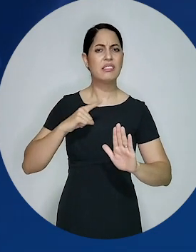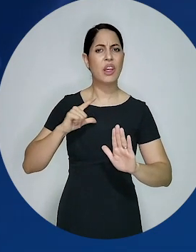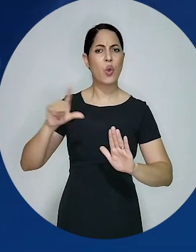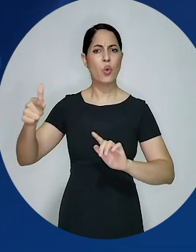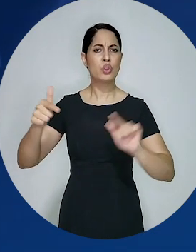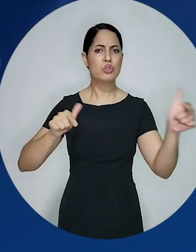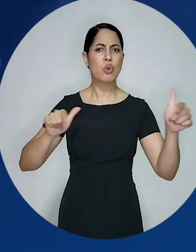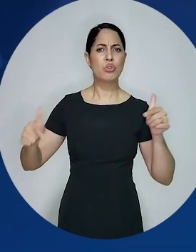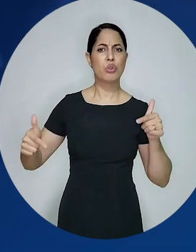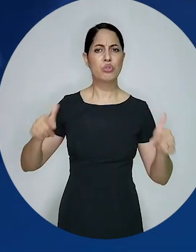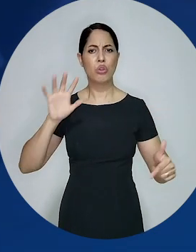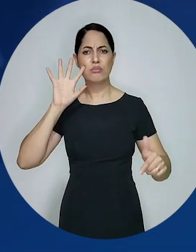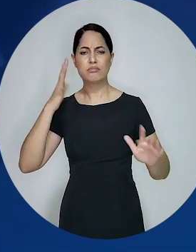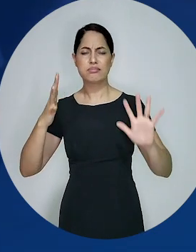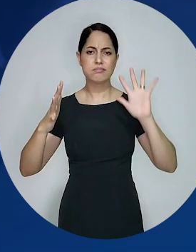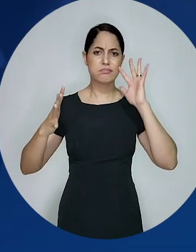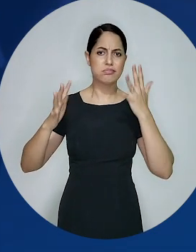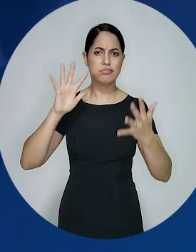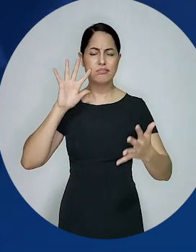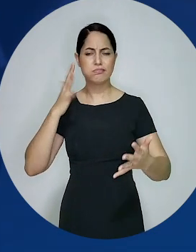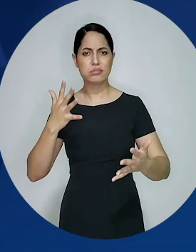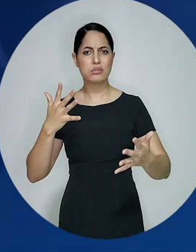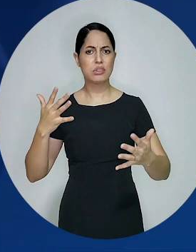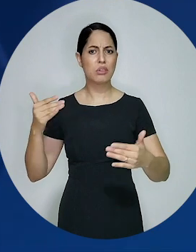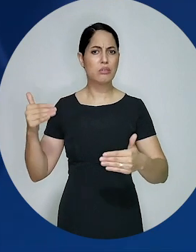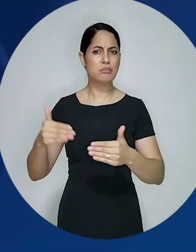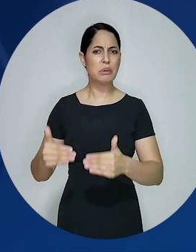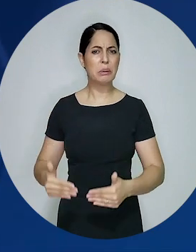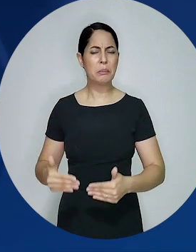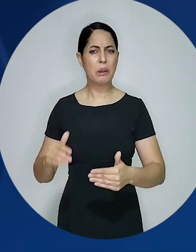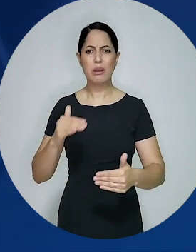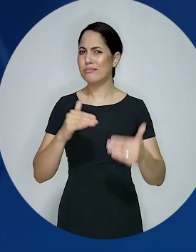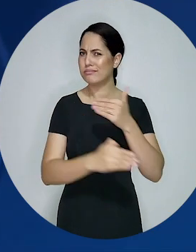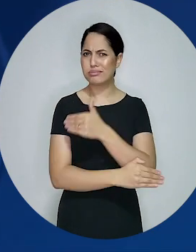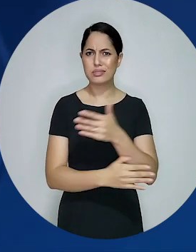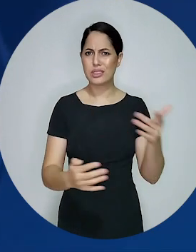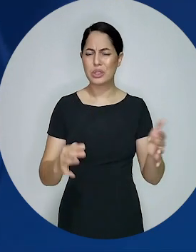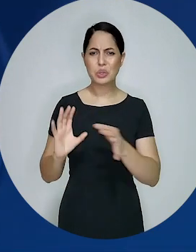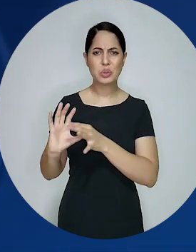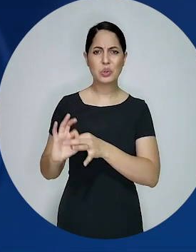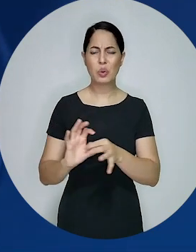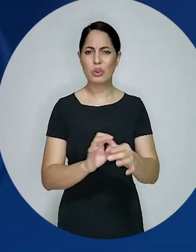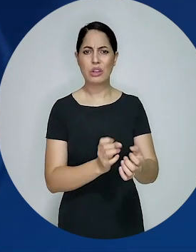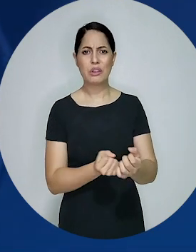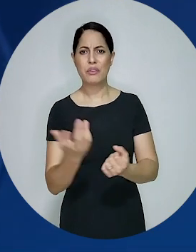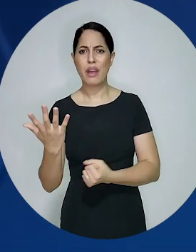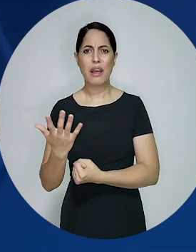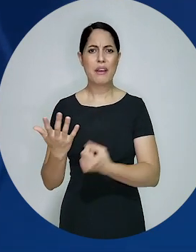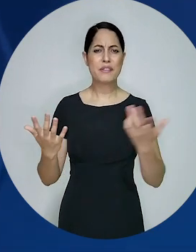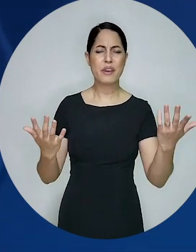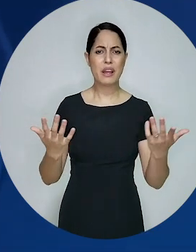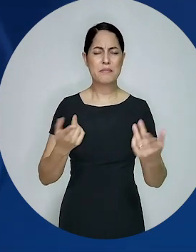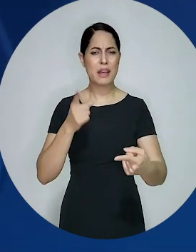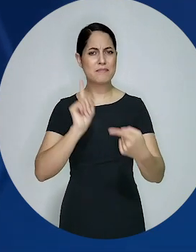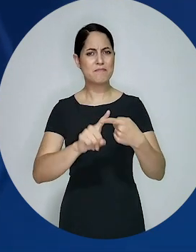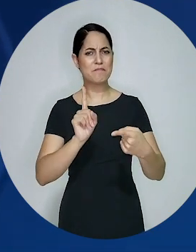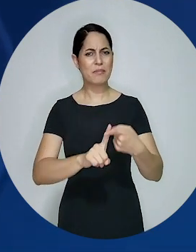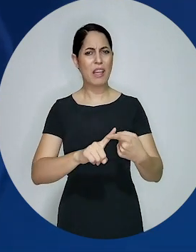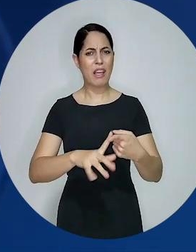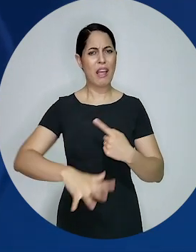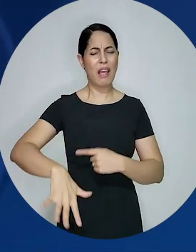longa série de decisões e condutas comissivas e omissivas de múltiplas fontes, cuja amplitude e